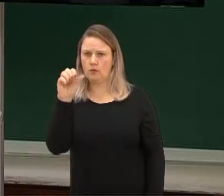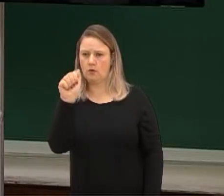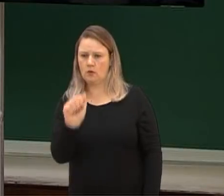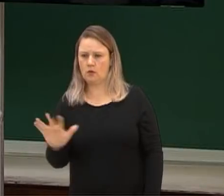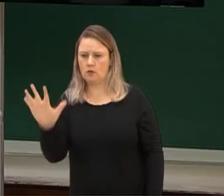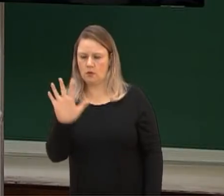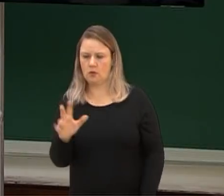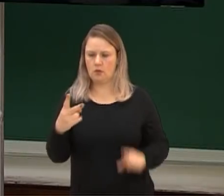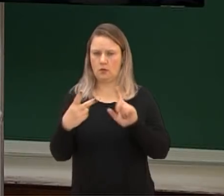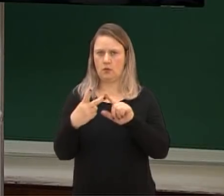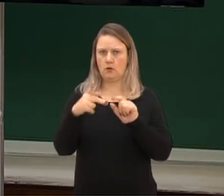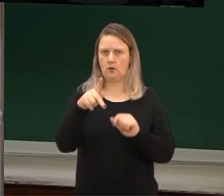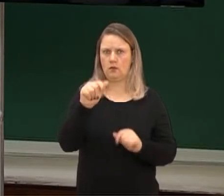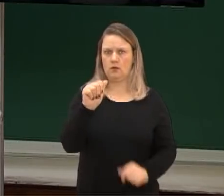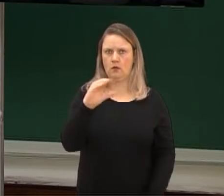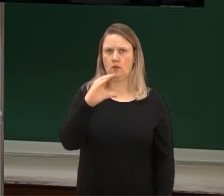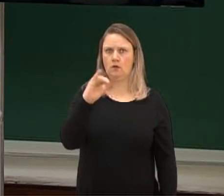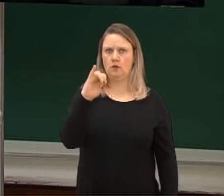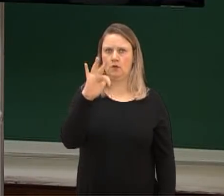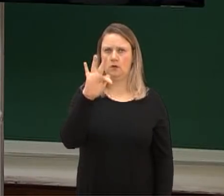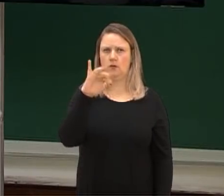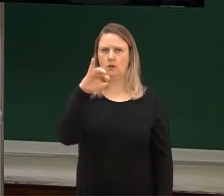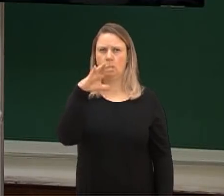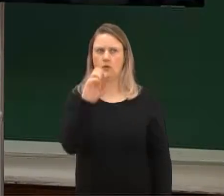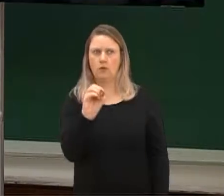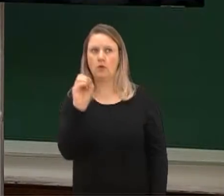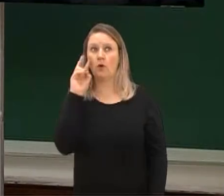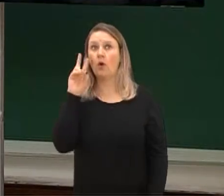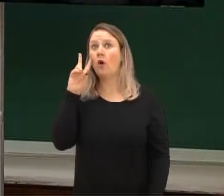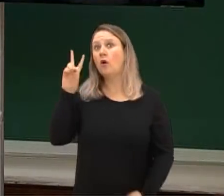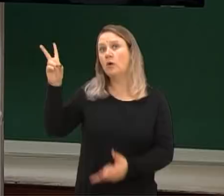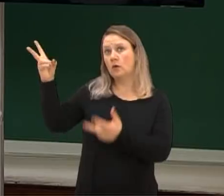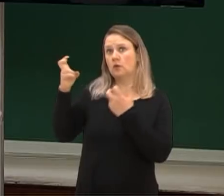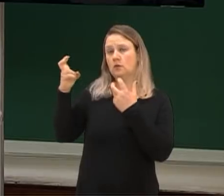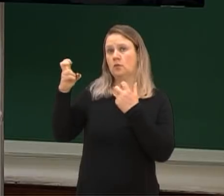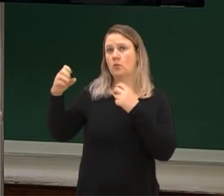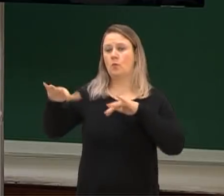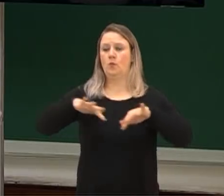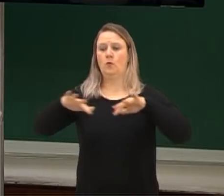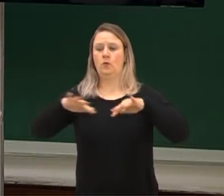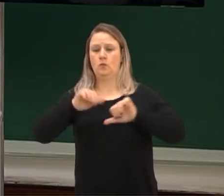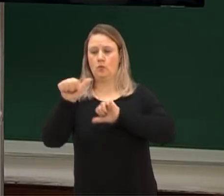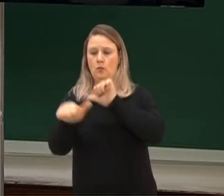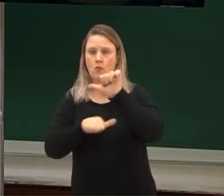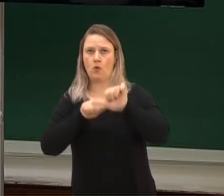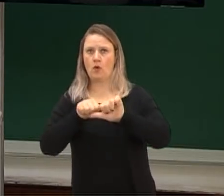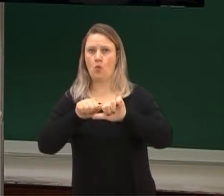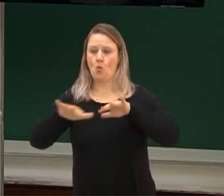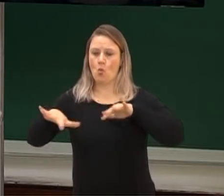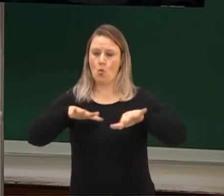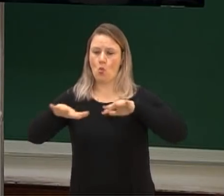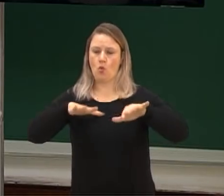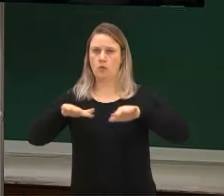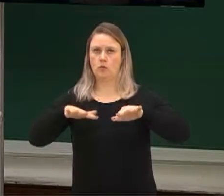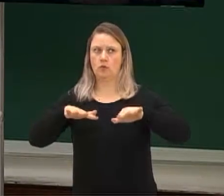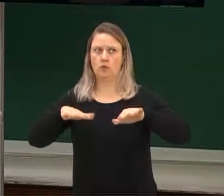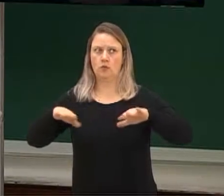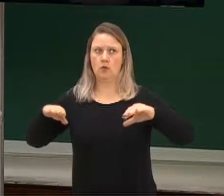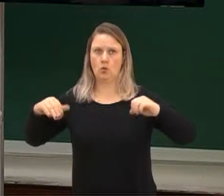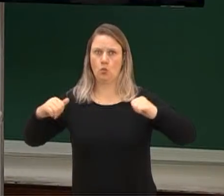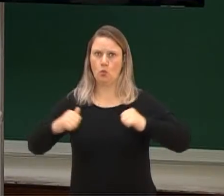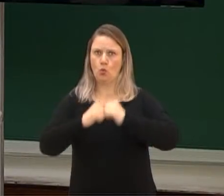do Pacífico. Então, olha o movimento que elas fazem. De encontro, as flechinhas elas estão de encontro uma à outra, um